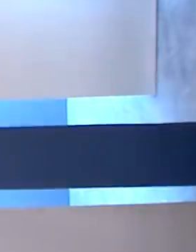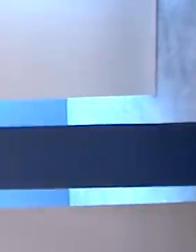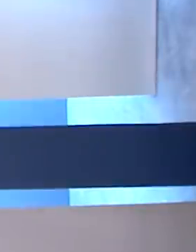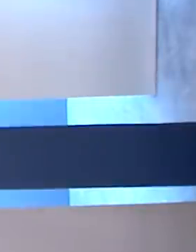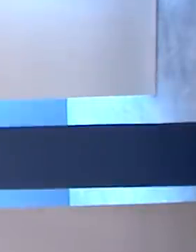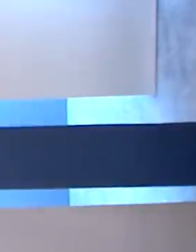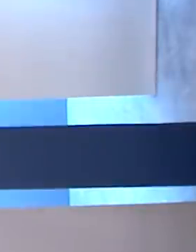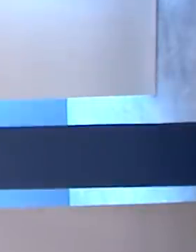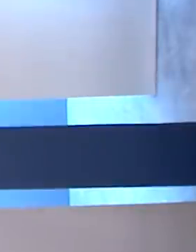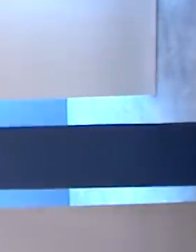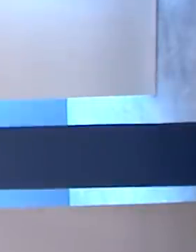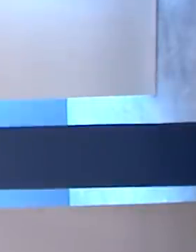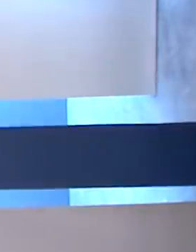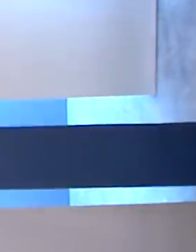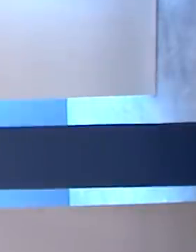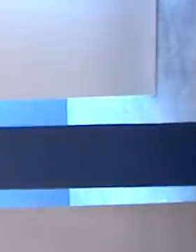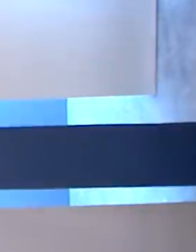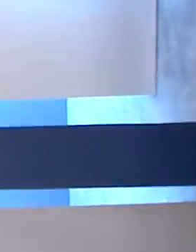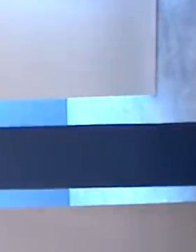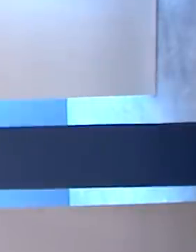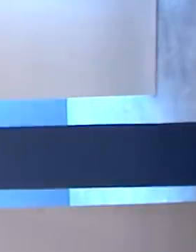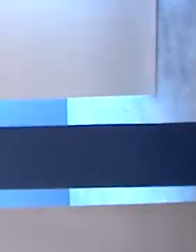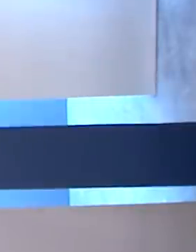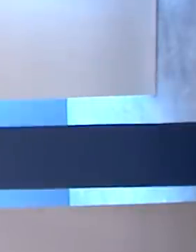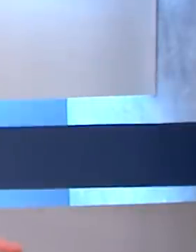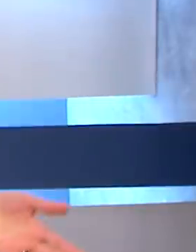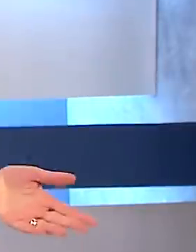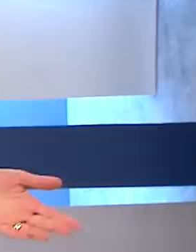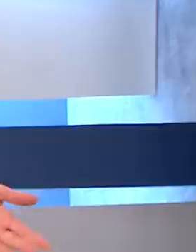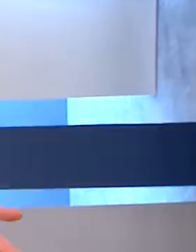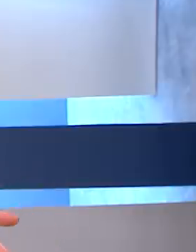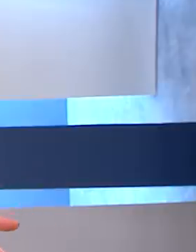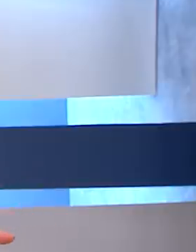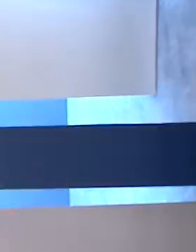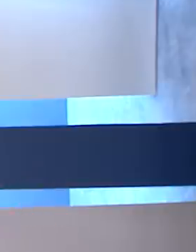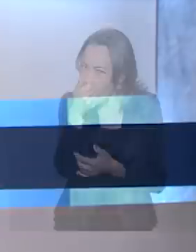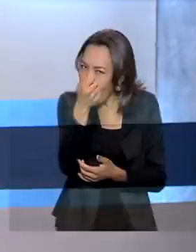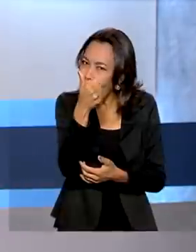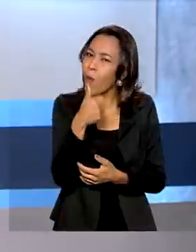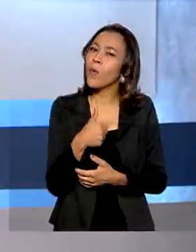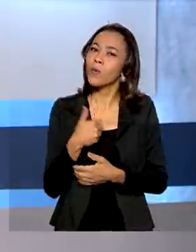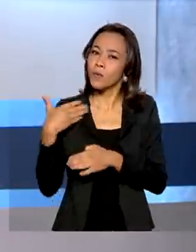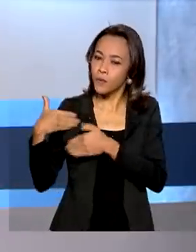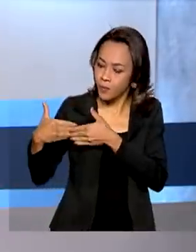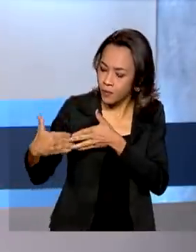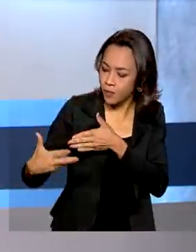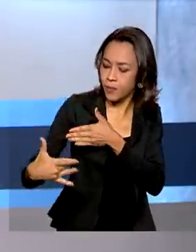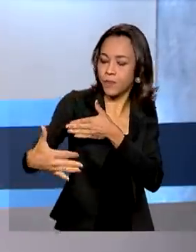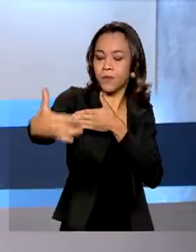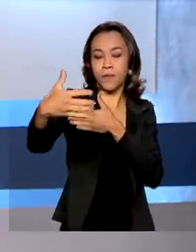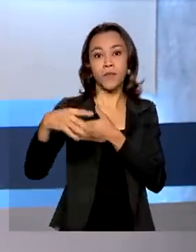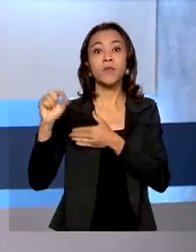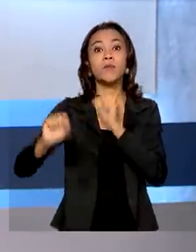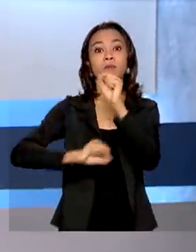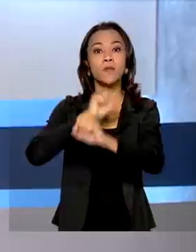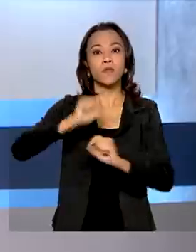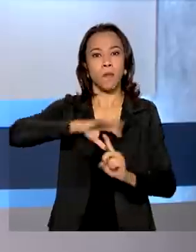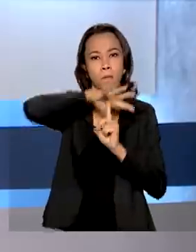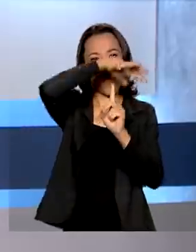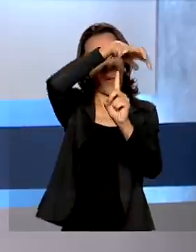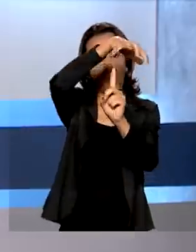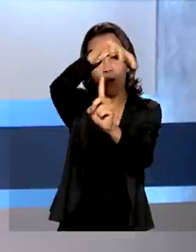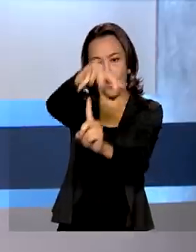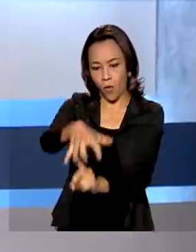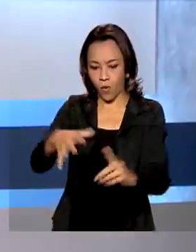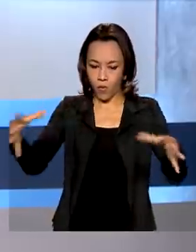Aventura, adrenalina e muito frio na barriga. Uma carreira para poucos. Quem faz parte da Brigada de Infantaria Paraquedista